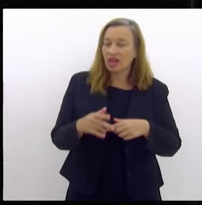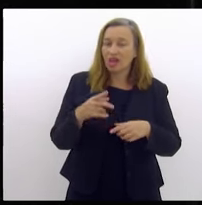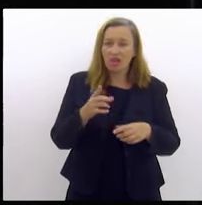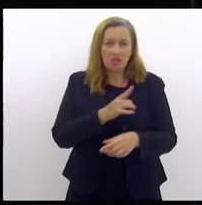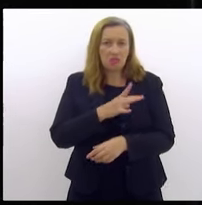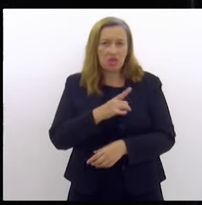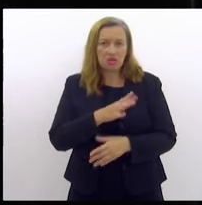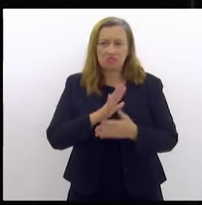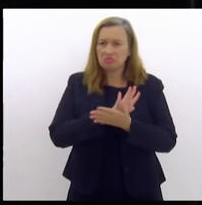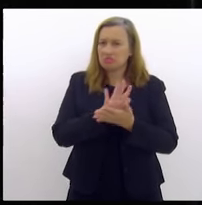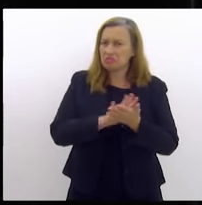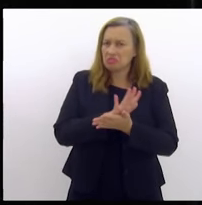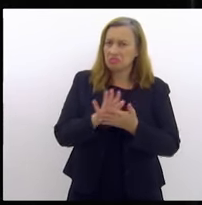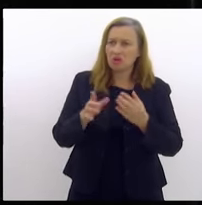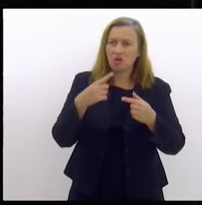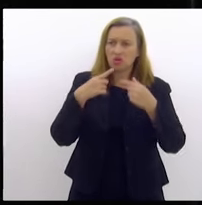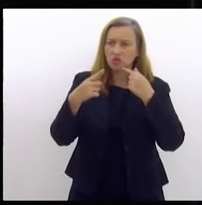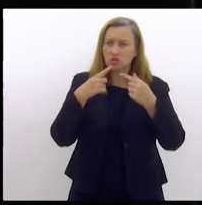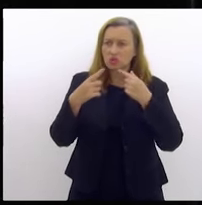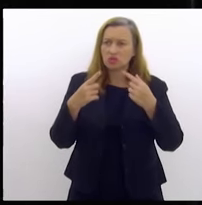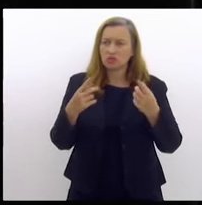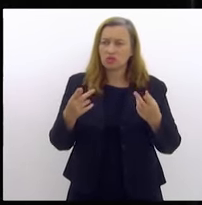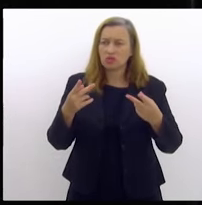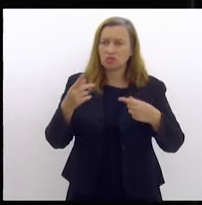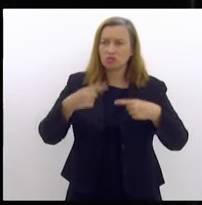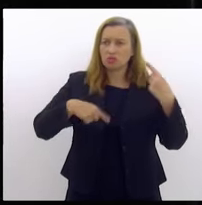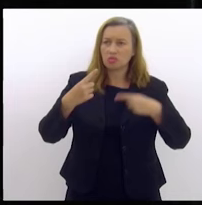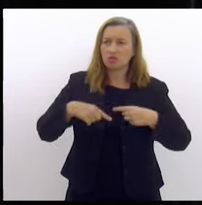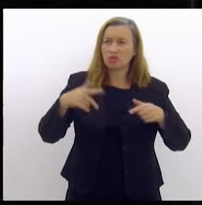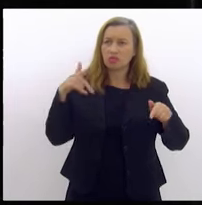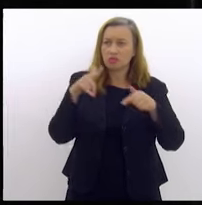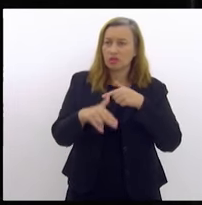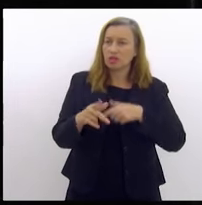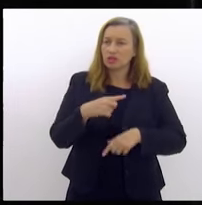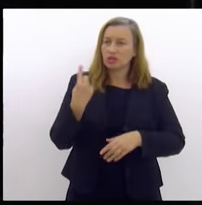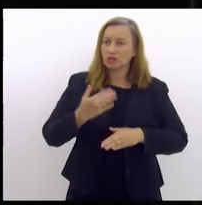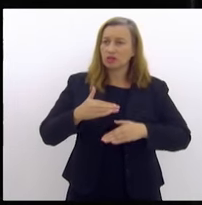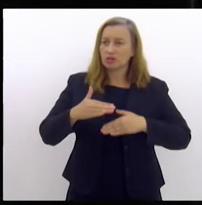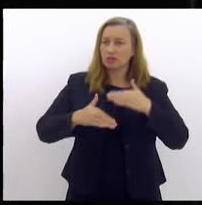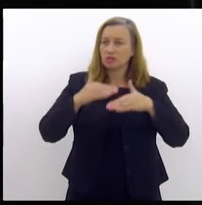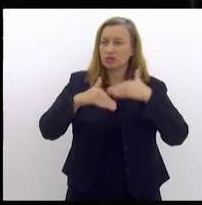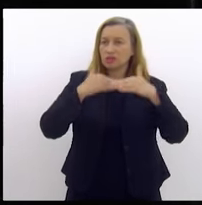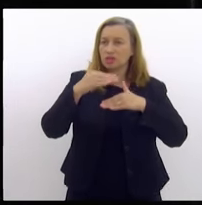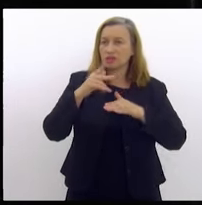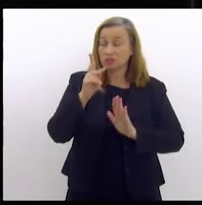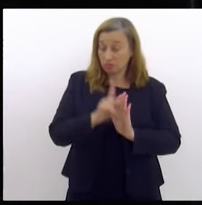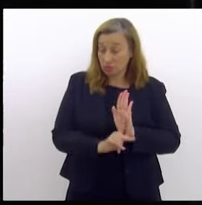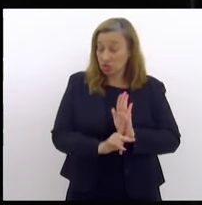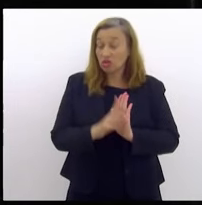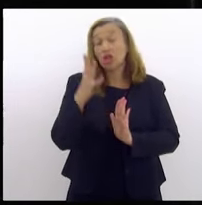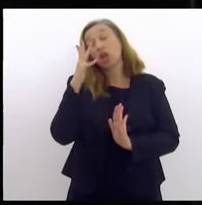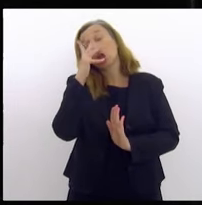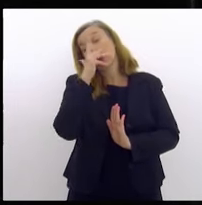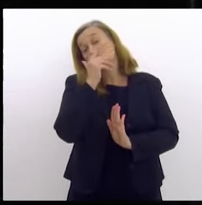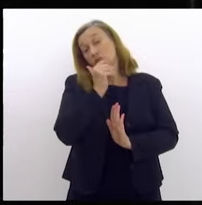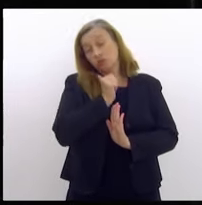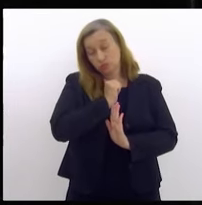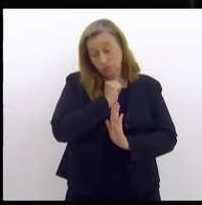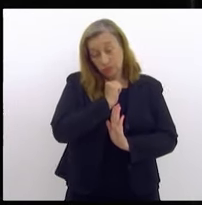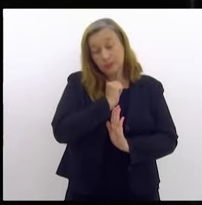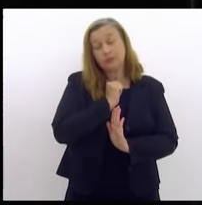político odioso e cheio de fake news que vá nos impedir da gente avançar nesse projeto, que é um projeto lindo,